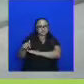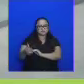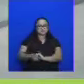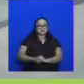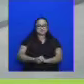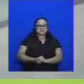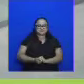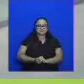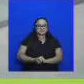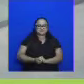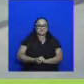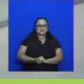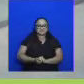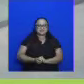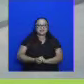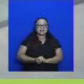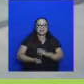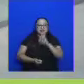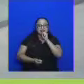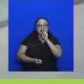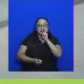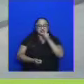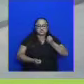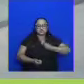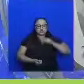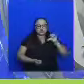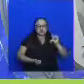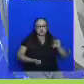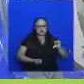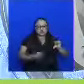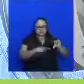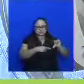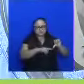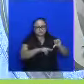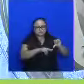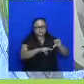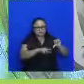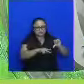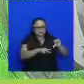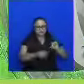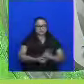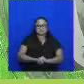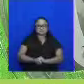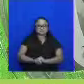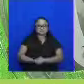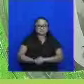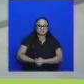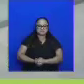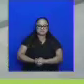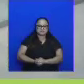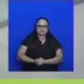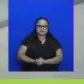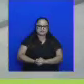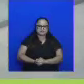Super 7. Anote aí, bola laranja número 9, com sinal diferencial na sua base.